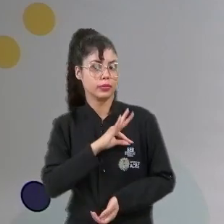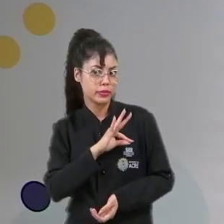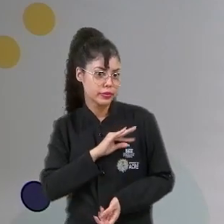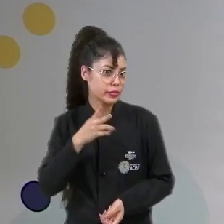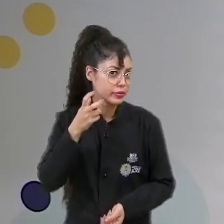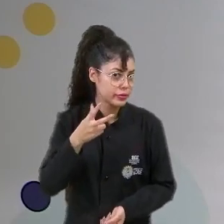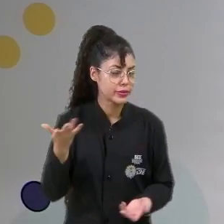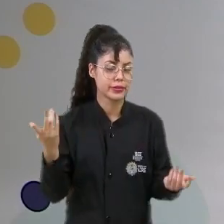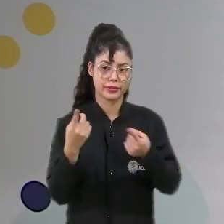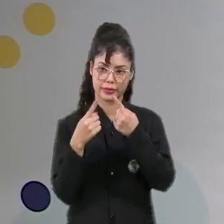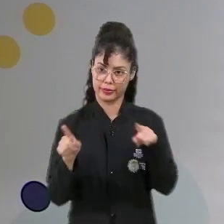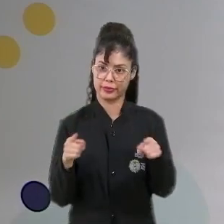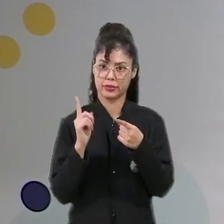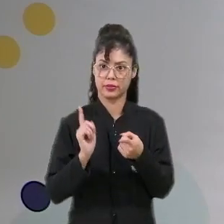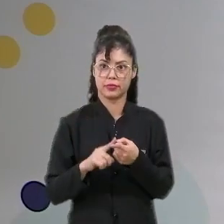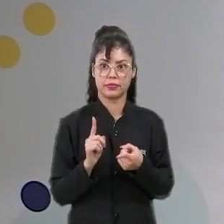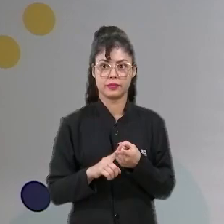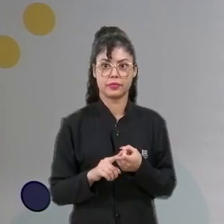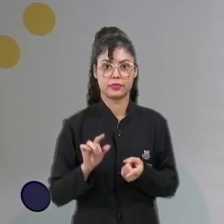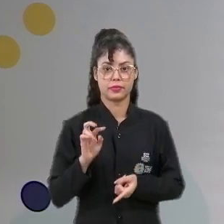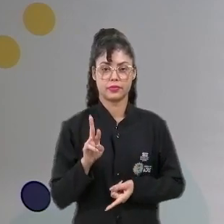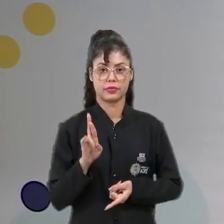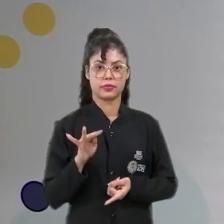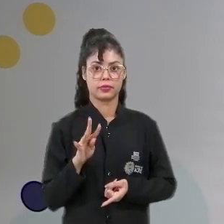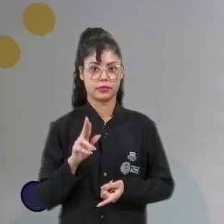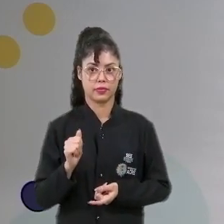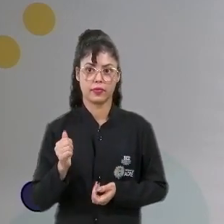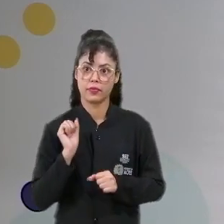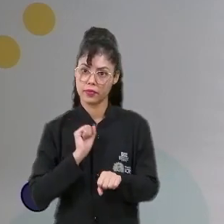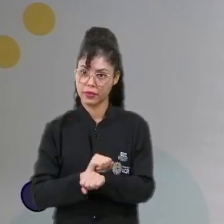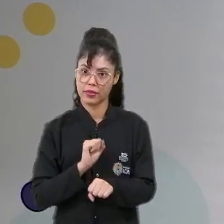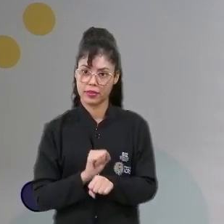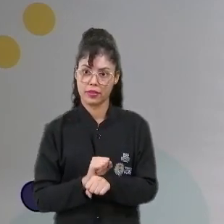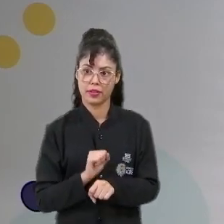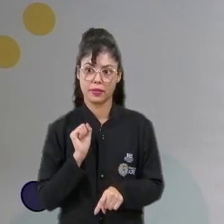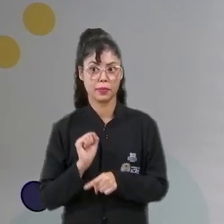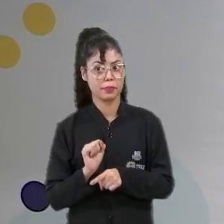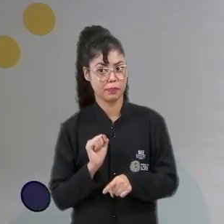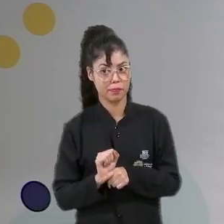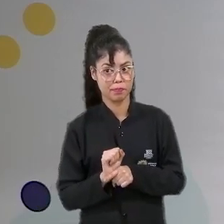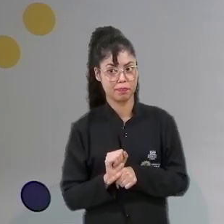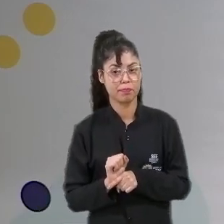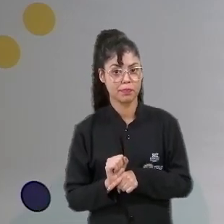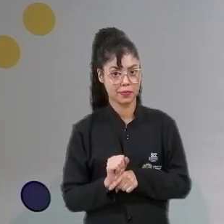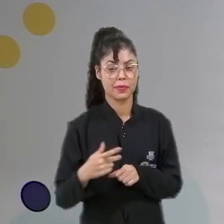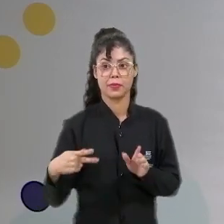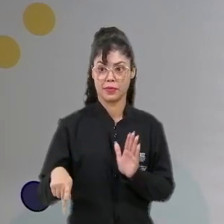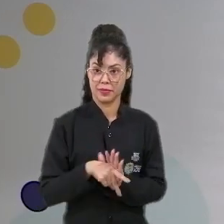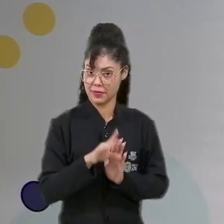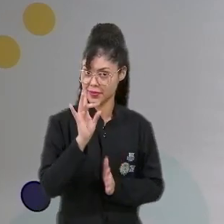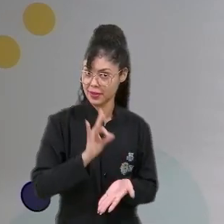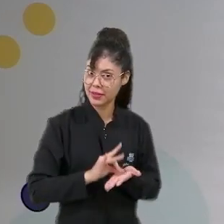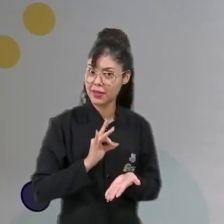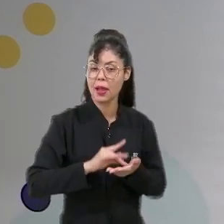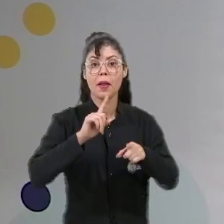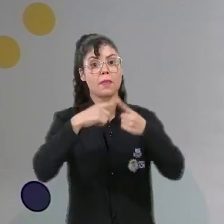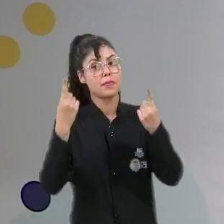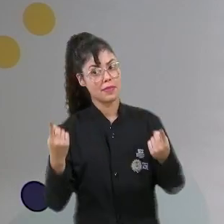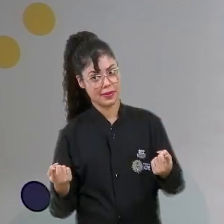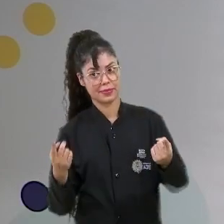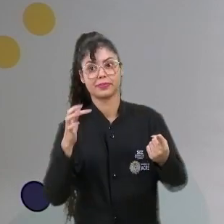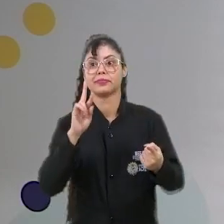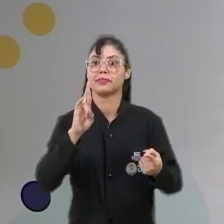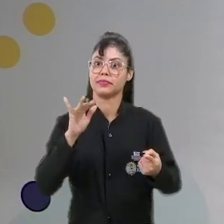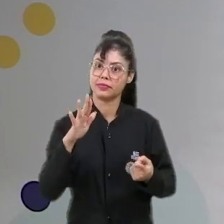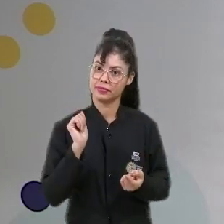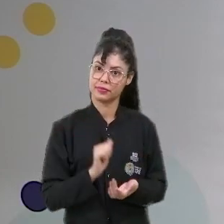ouvir essa música, porque essa Rita, eu espero que ela não seja uma Rita verídica, mas é uma